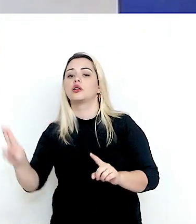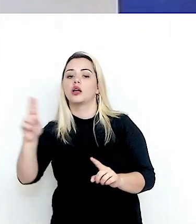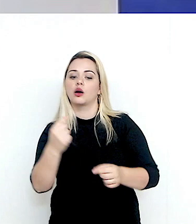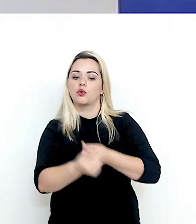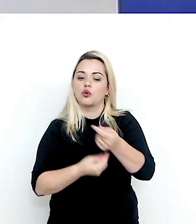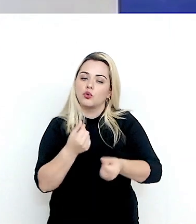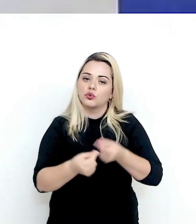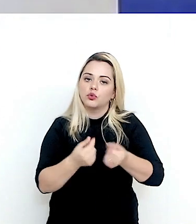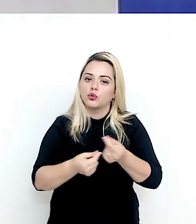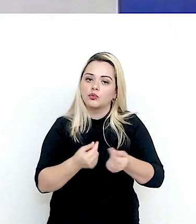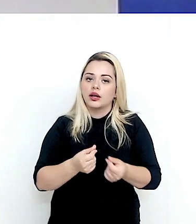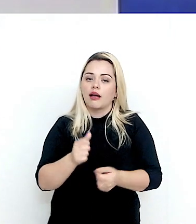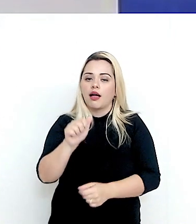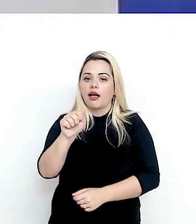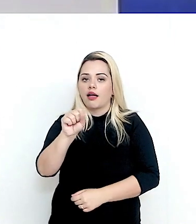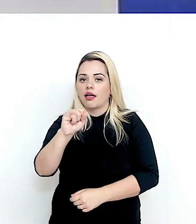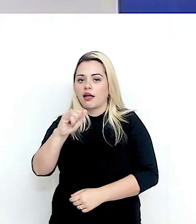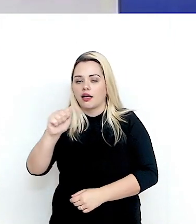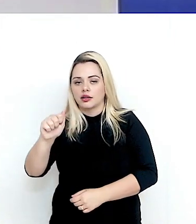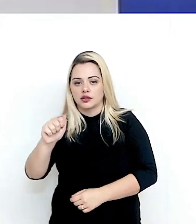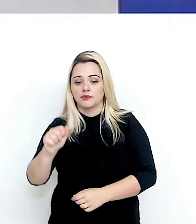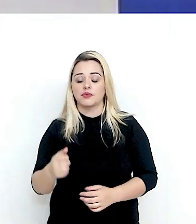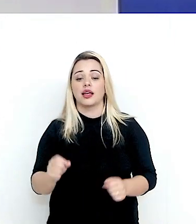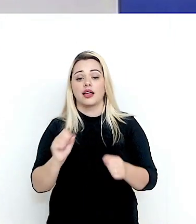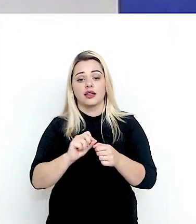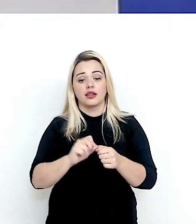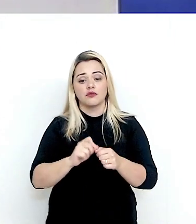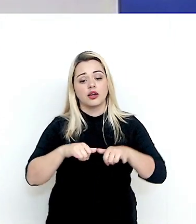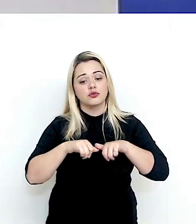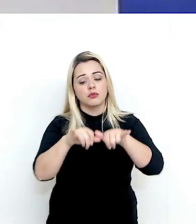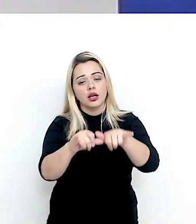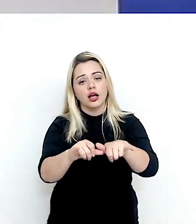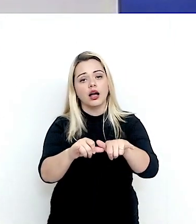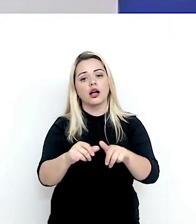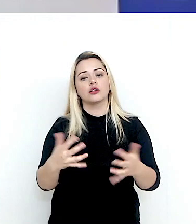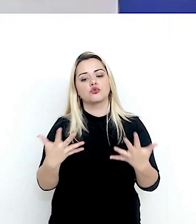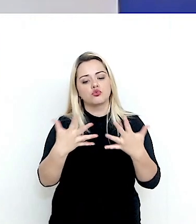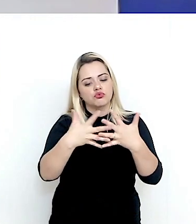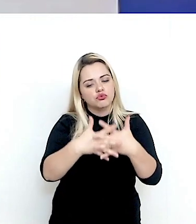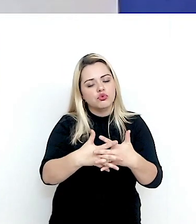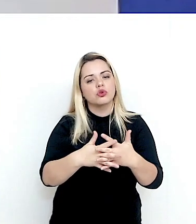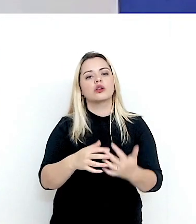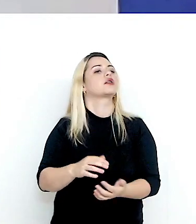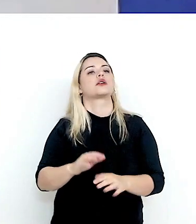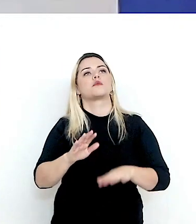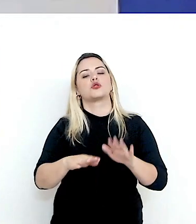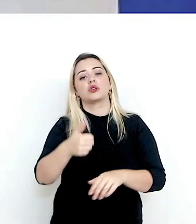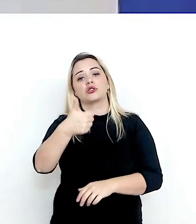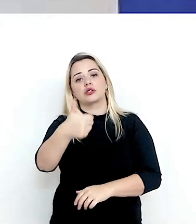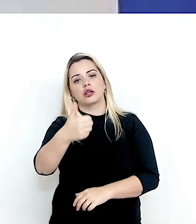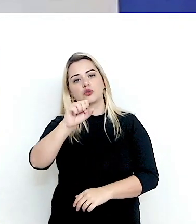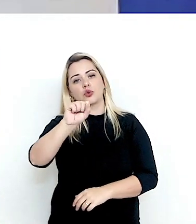Regional de integração econômica de forma União aduaneira mercado comum de 183 de